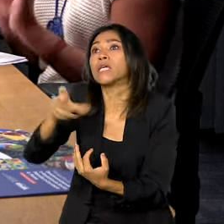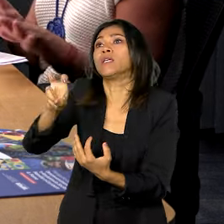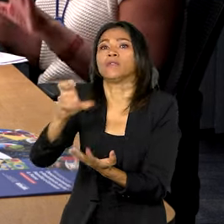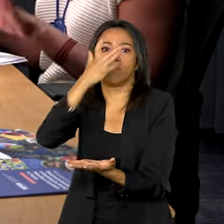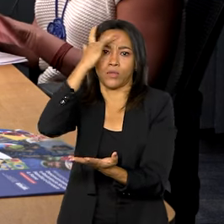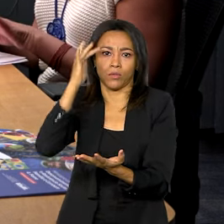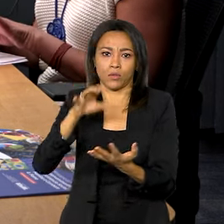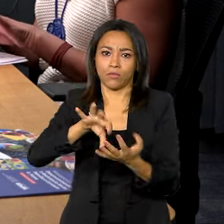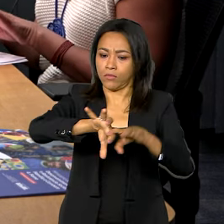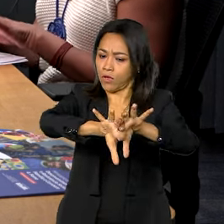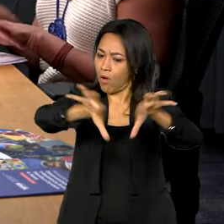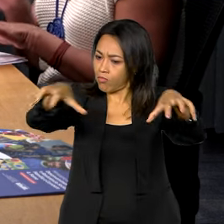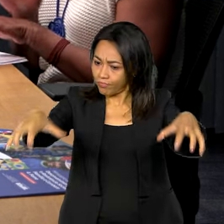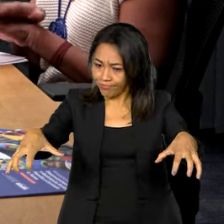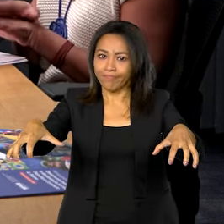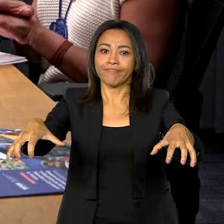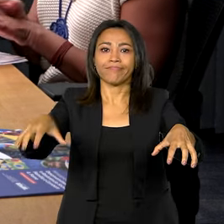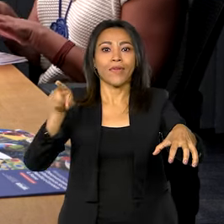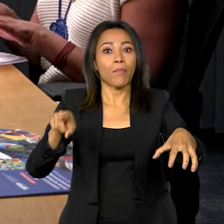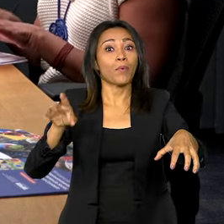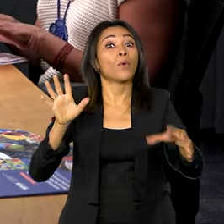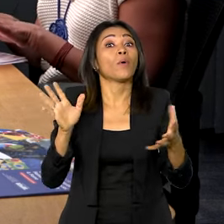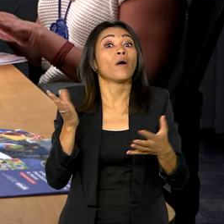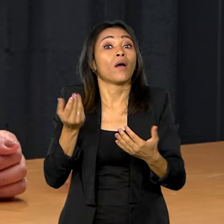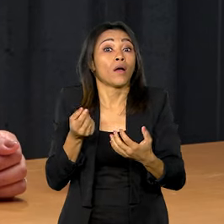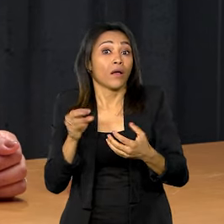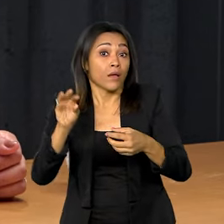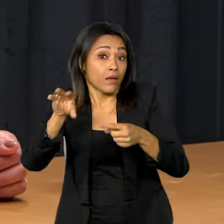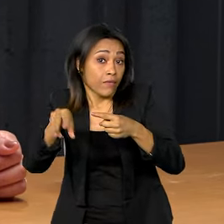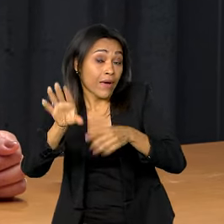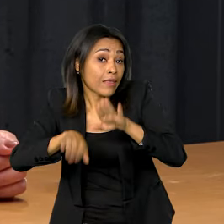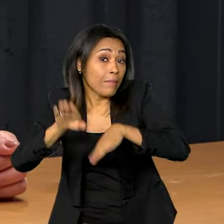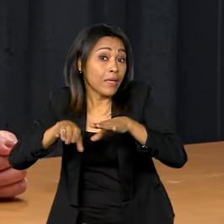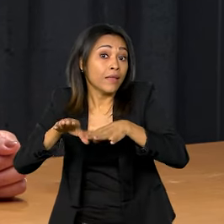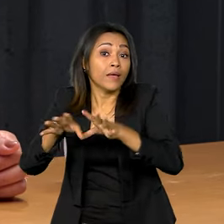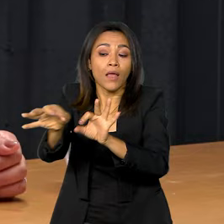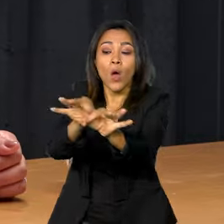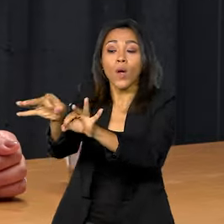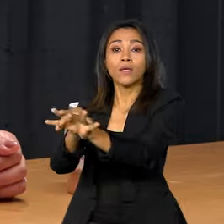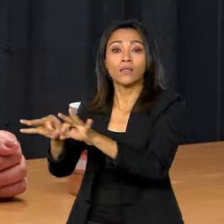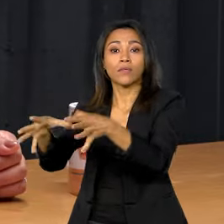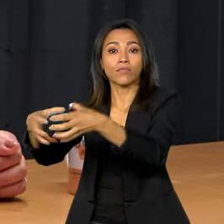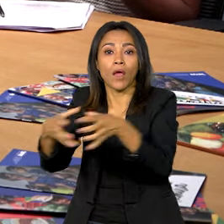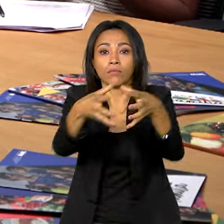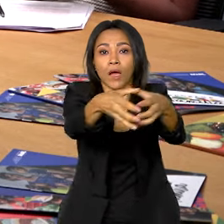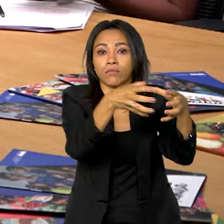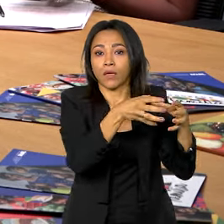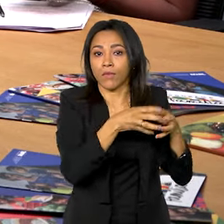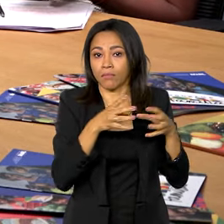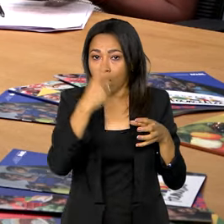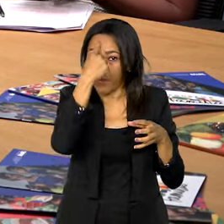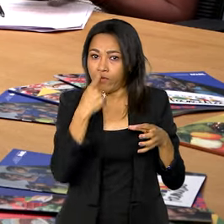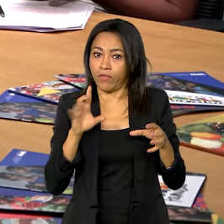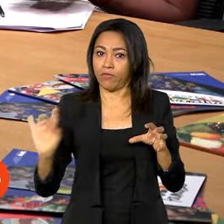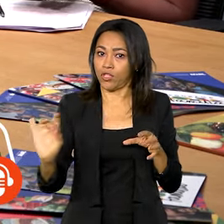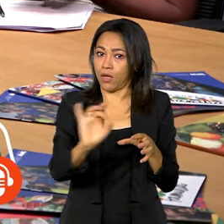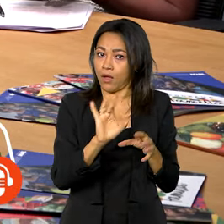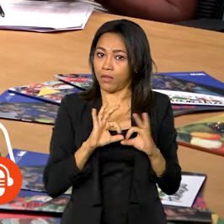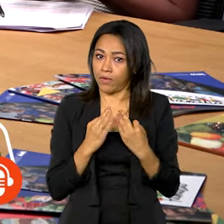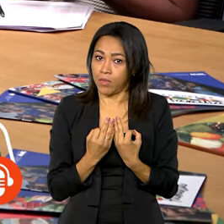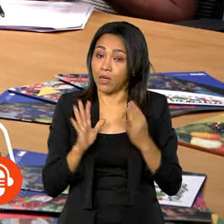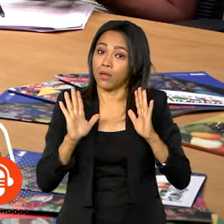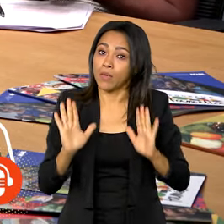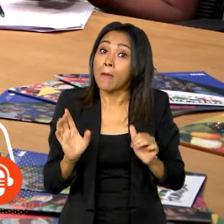Sabe eles estarão recebendo por por benefício sabe dependendo da composição daquela família mas isso significa muito